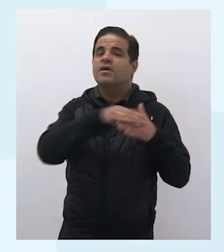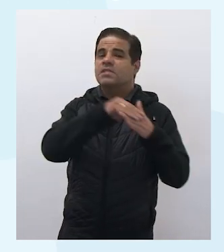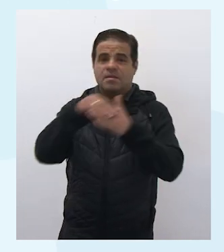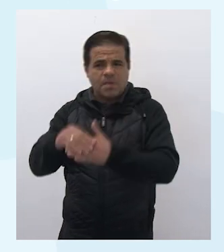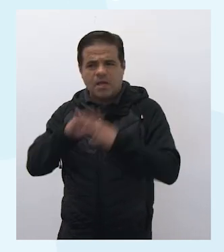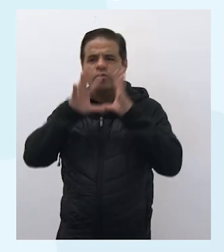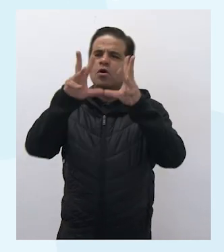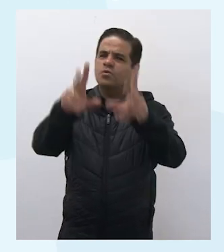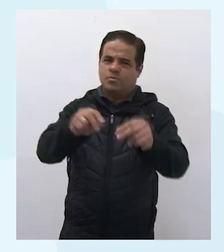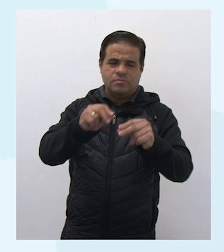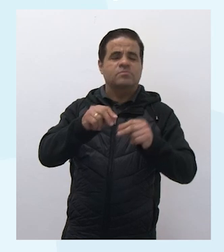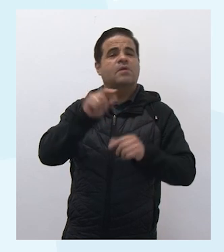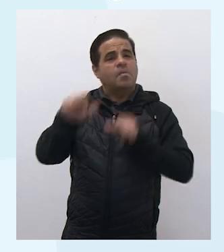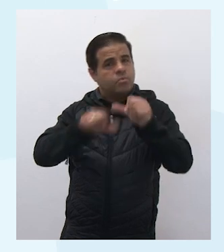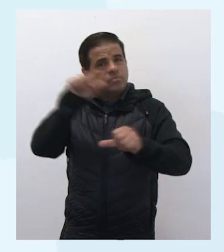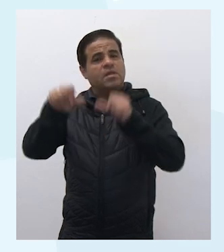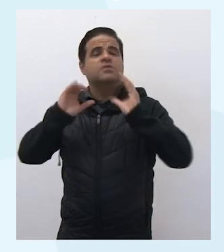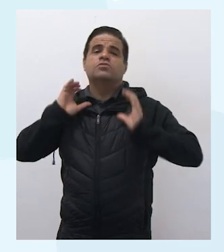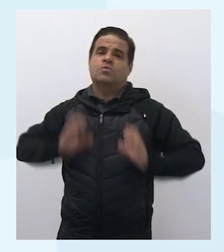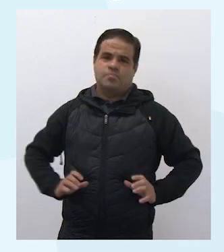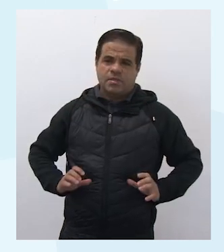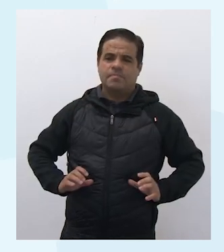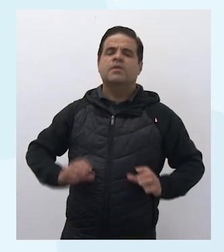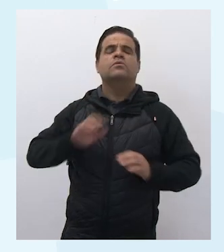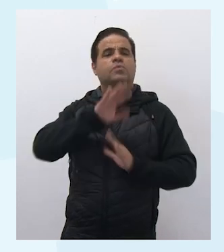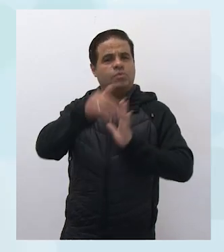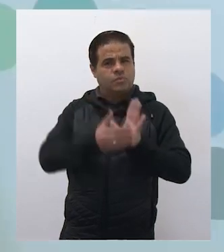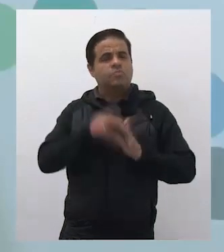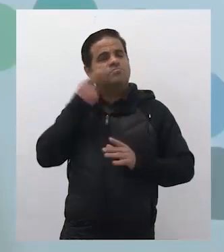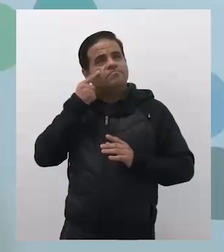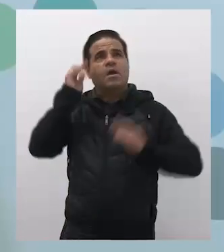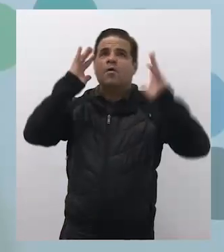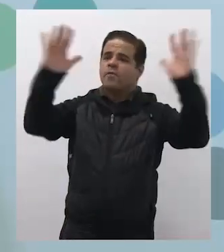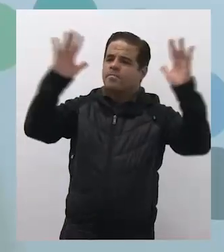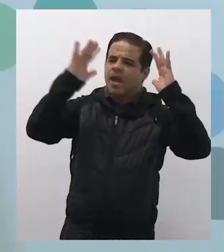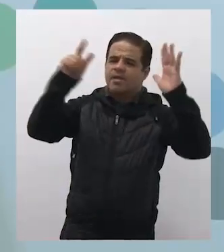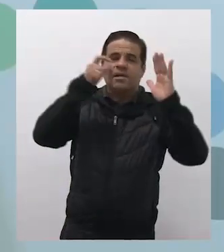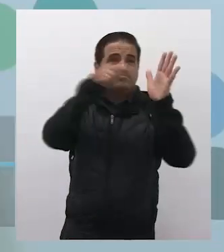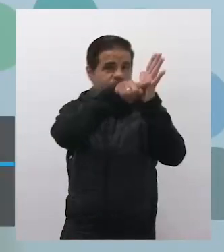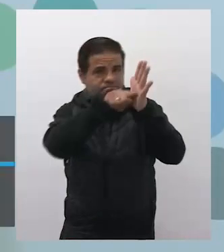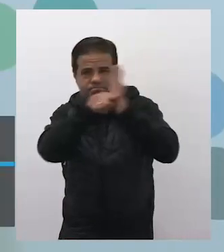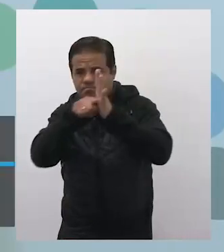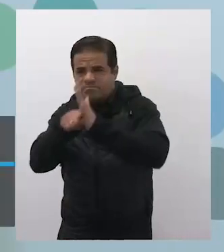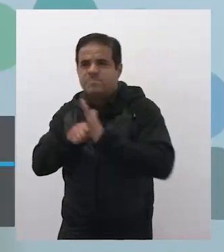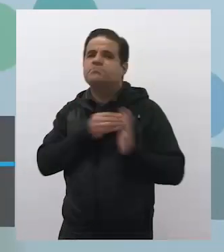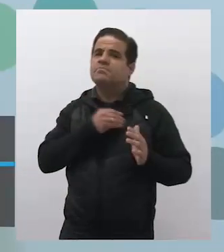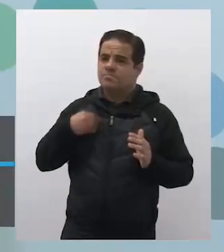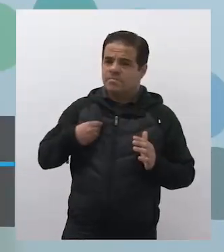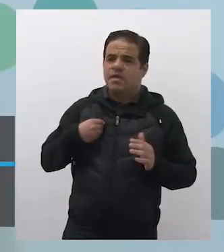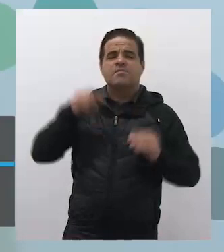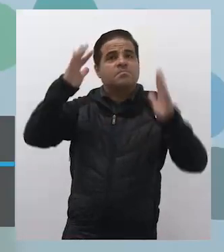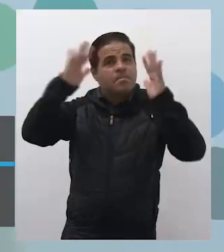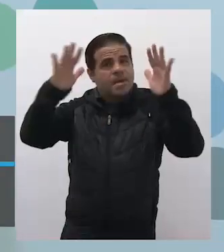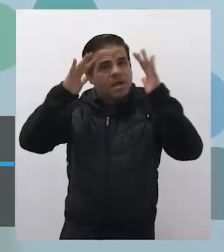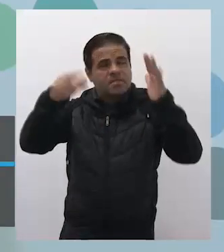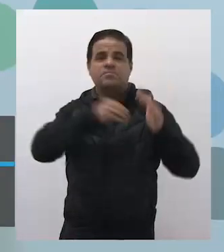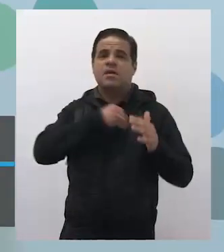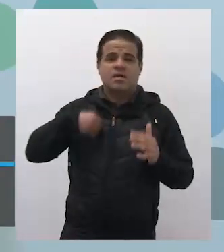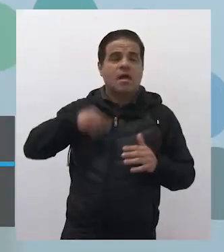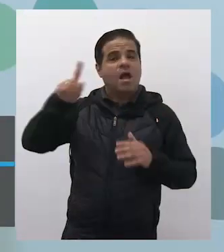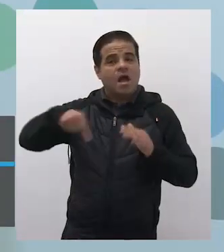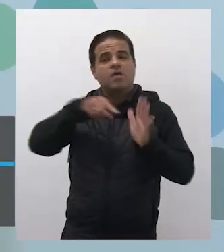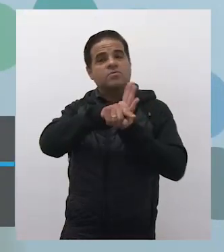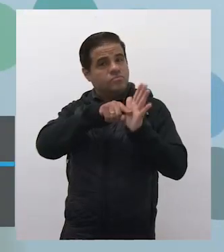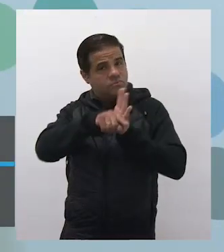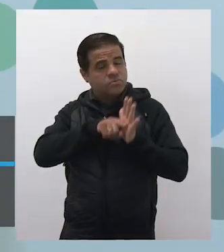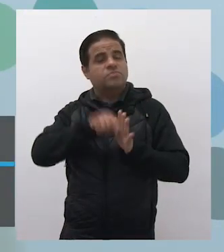segmento e tudo mais, a mudança de comportamento. Isso, se a gente for pensar nesse diagnóstico médico, nesse pensamento médico, é um